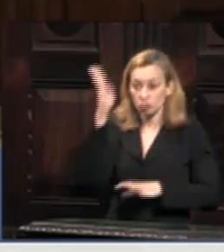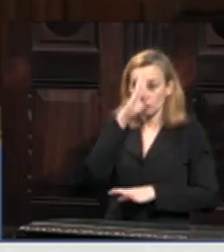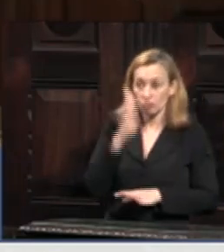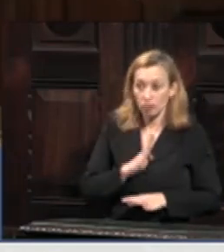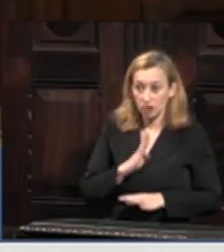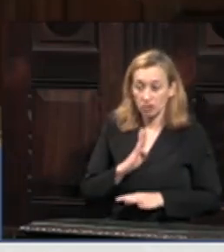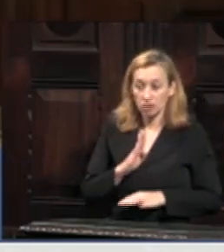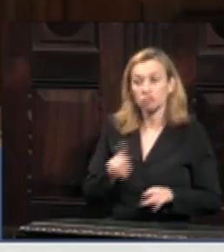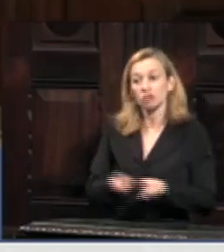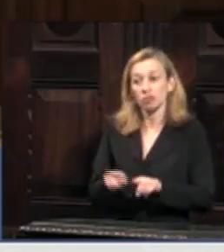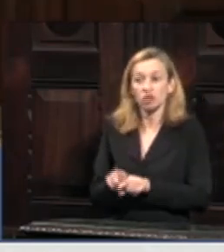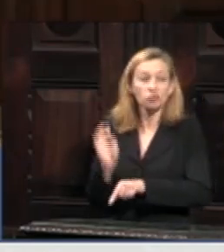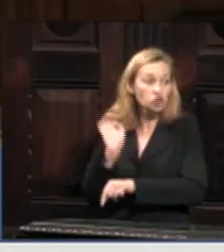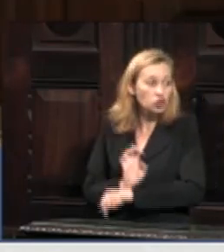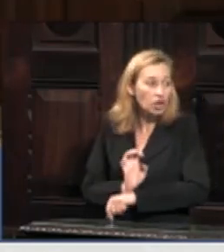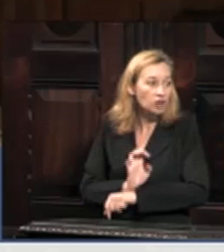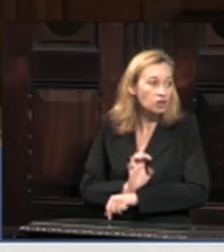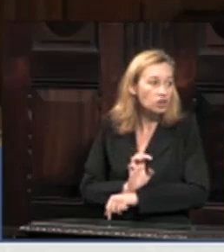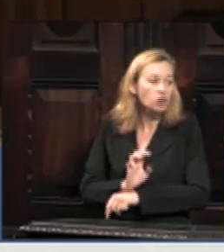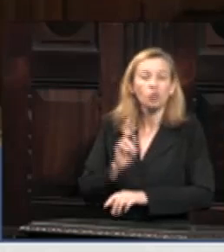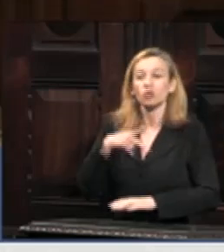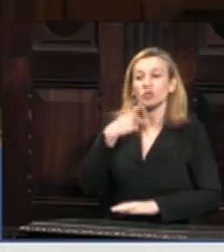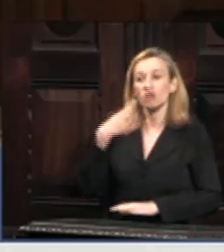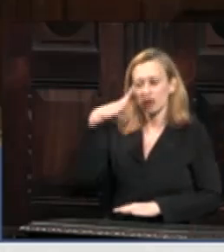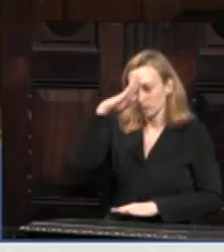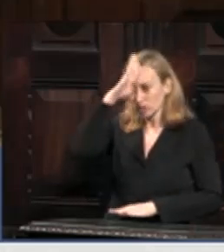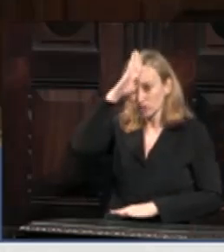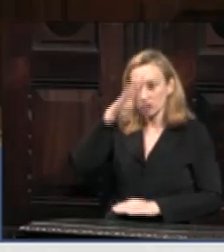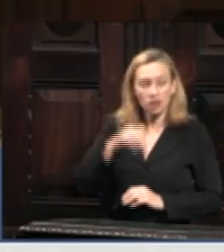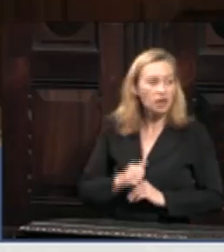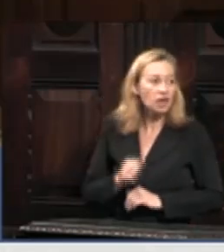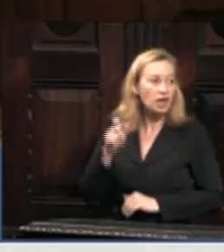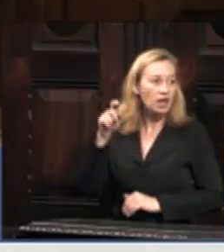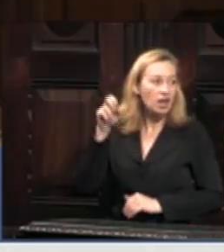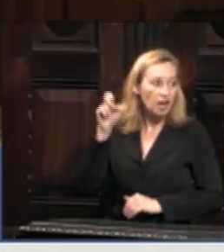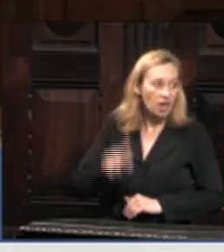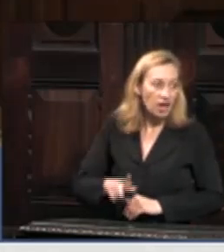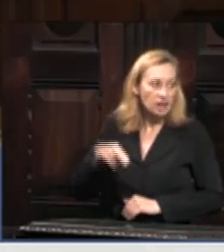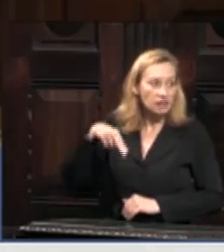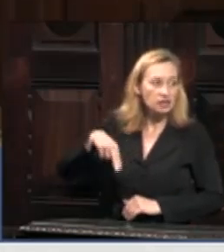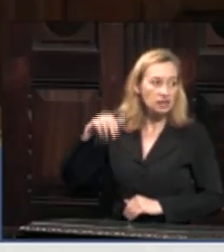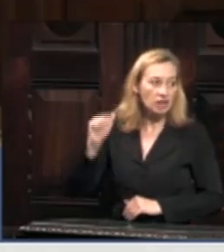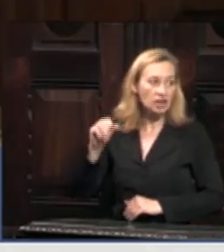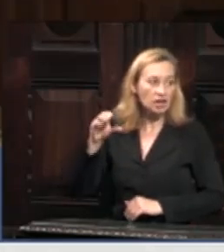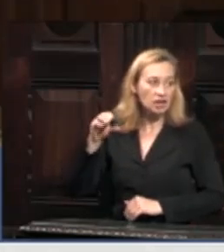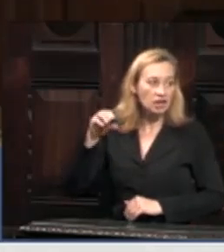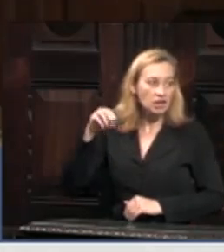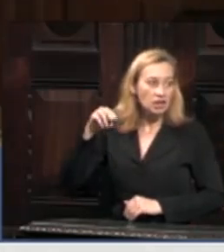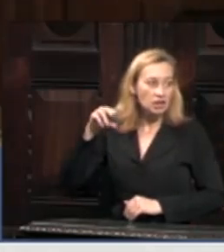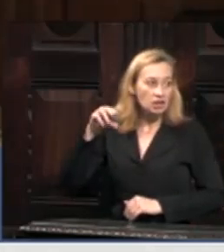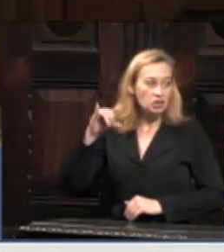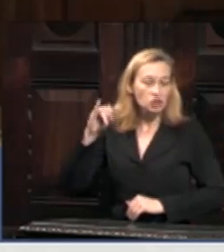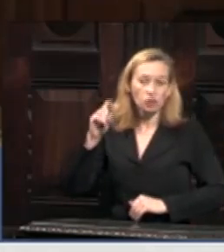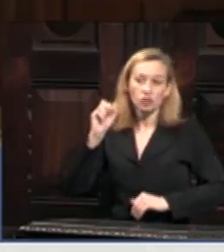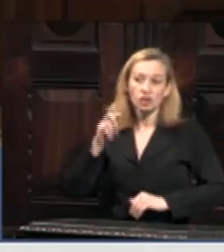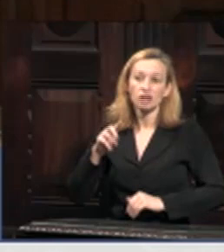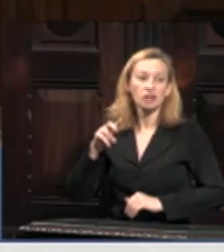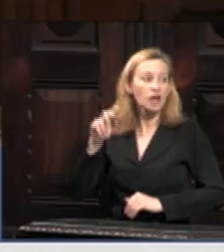Estado. Quando se falam que Jair Bolsonaro é nacionalista, é mentira. Bolsonaro é do mercado